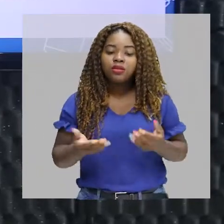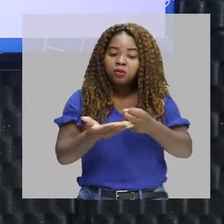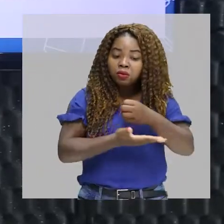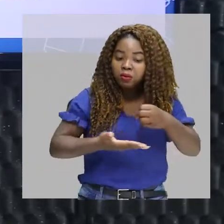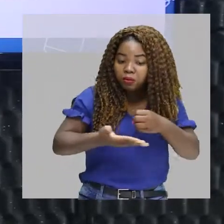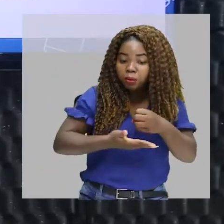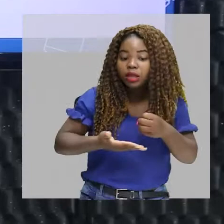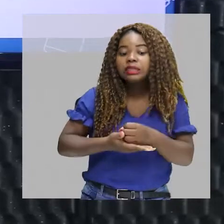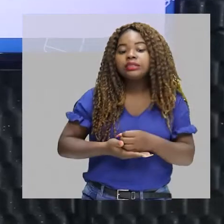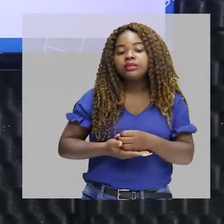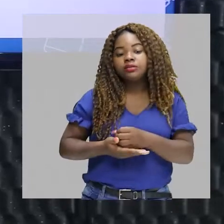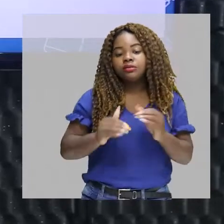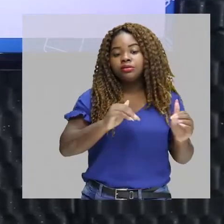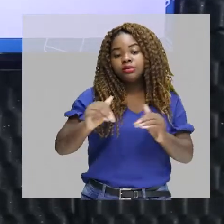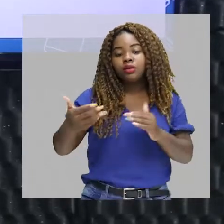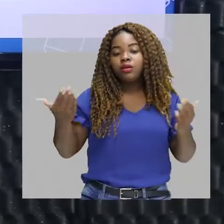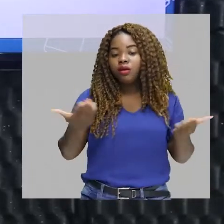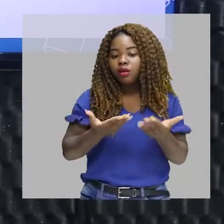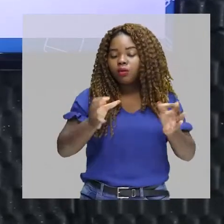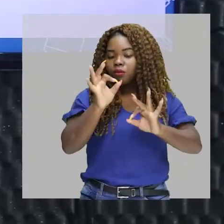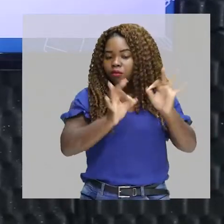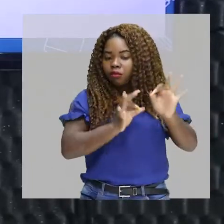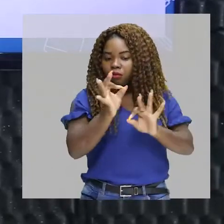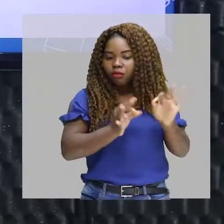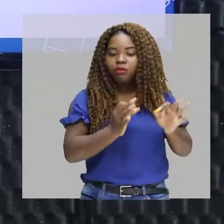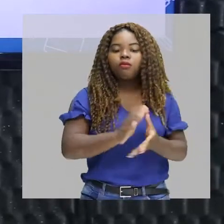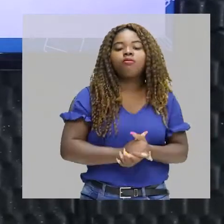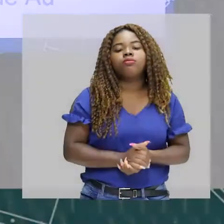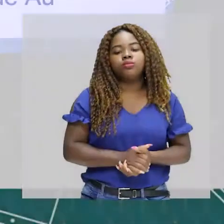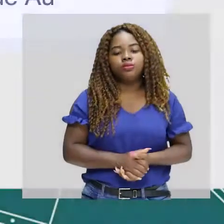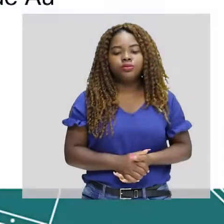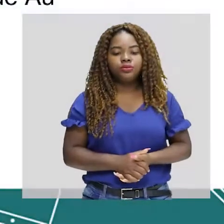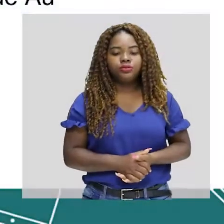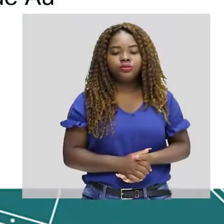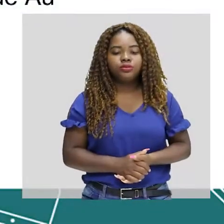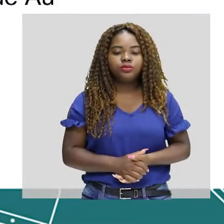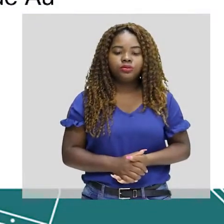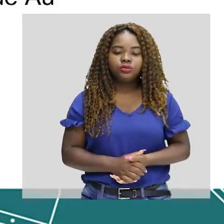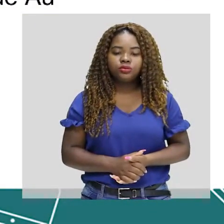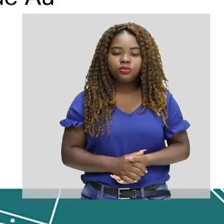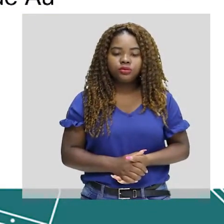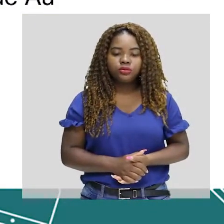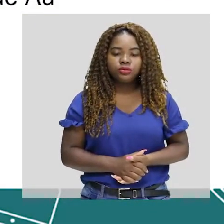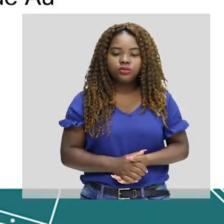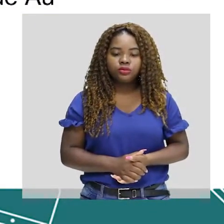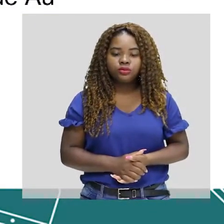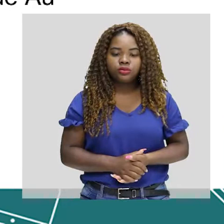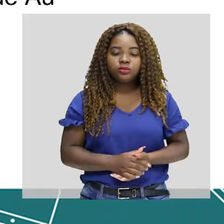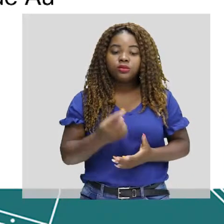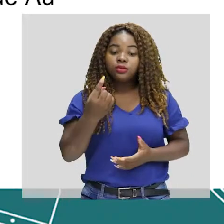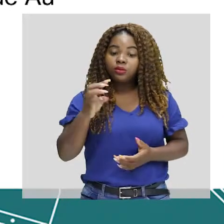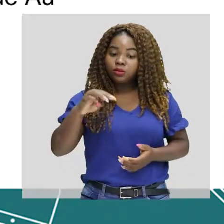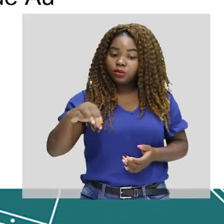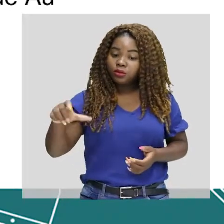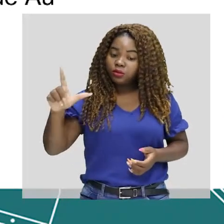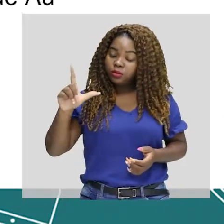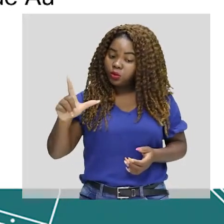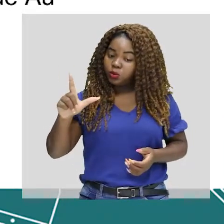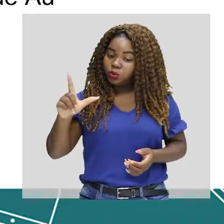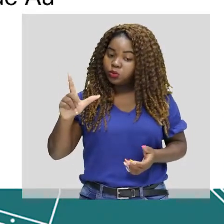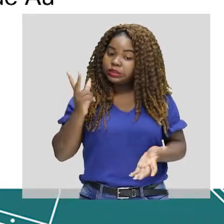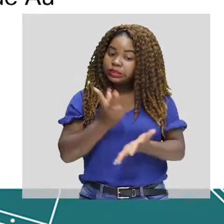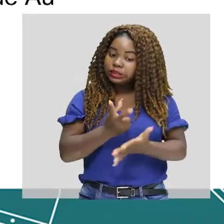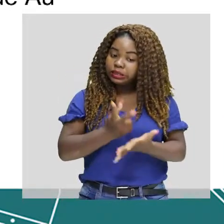nessas informações, turminha, olha só a resolução. Então, olha só, 1 mol. A gente sempre parte